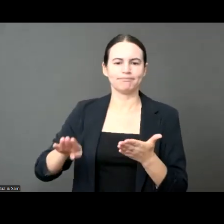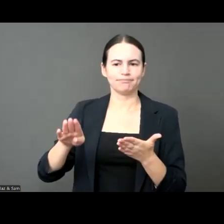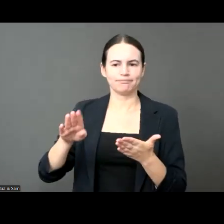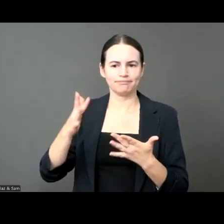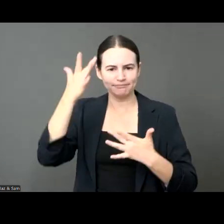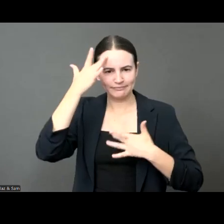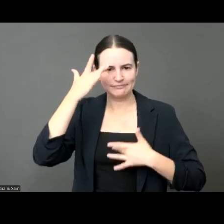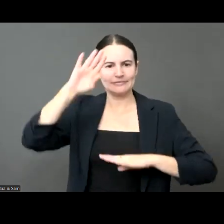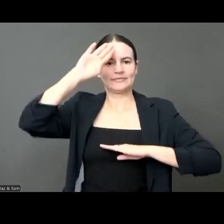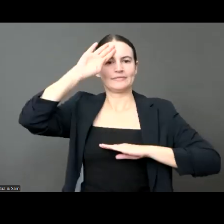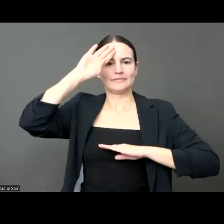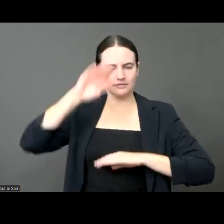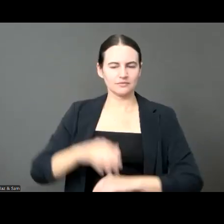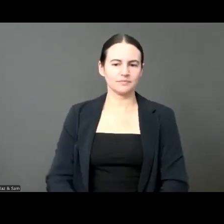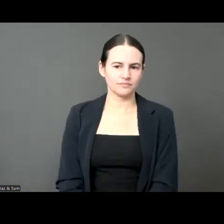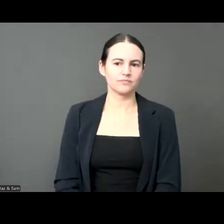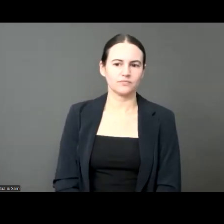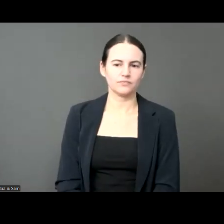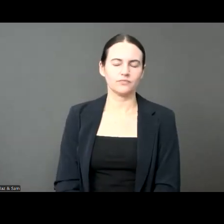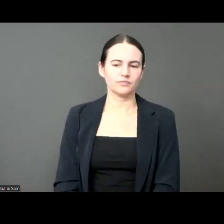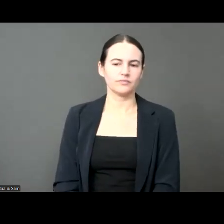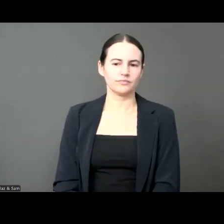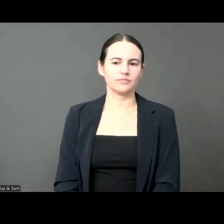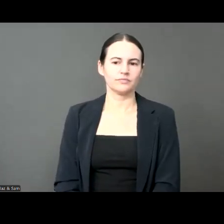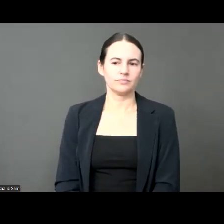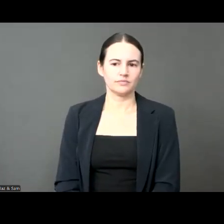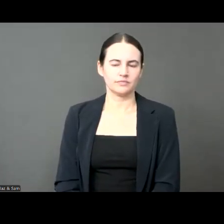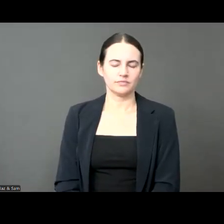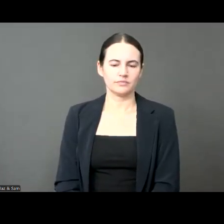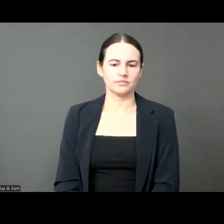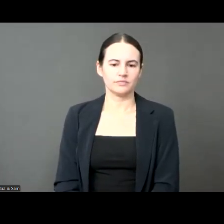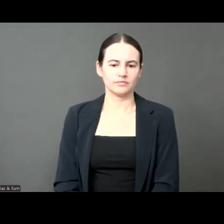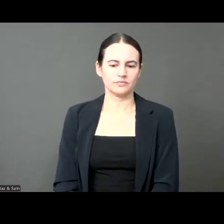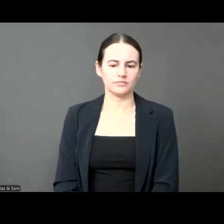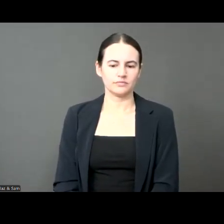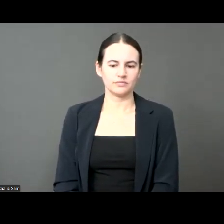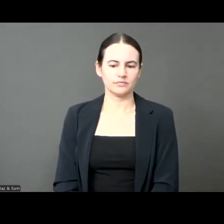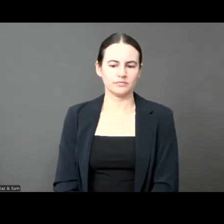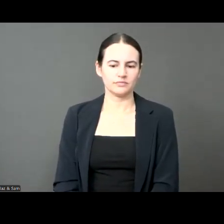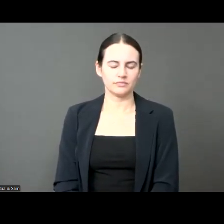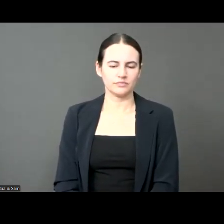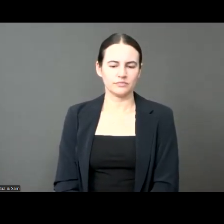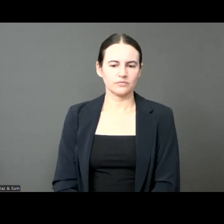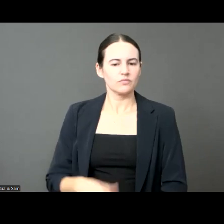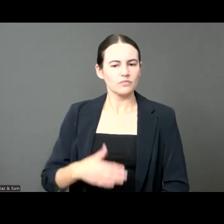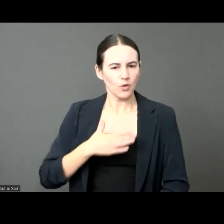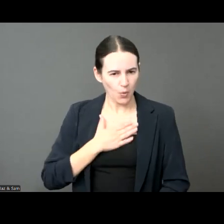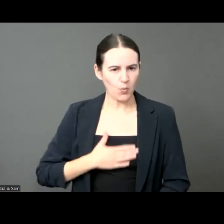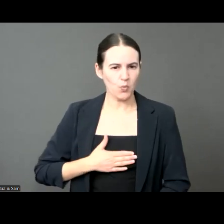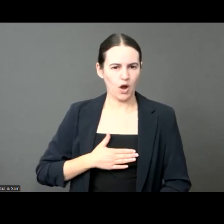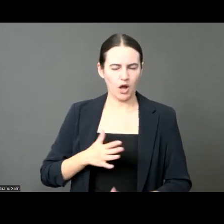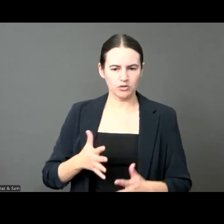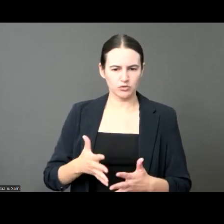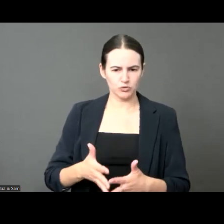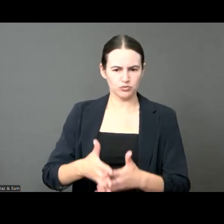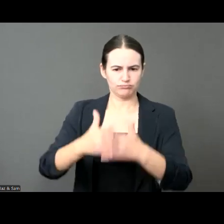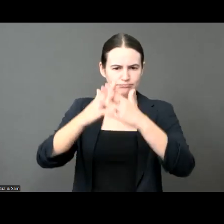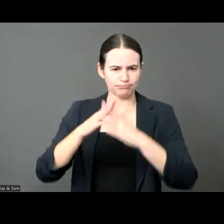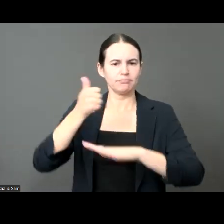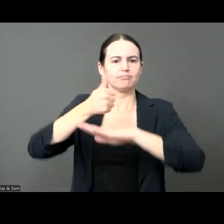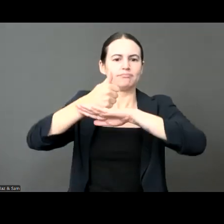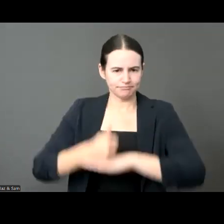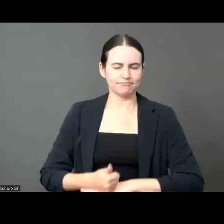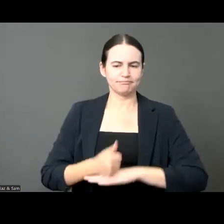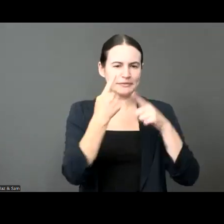tínhamos naturalizado uma dinâmica de prosseguir com os protocolos e pensamos que é